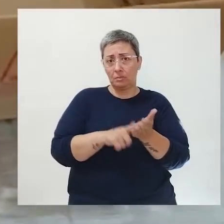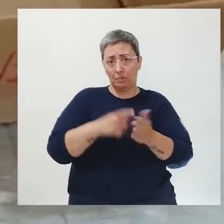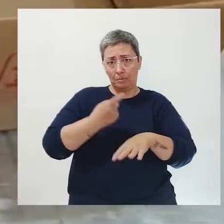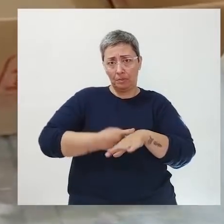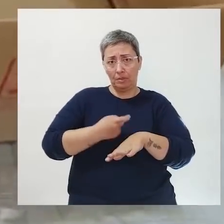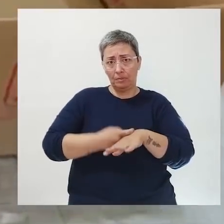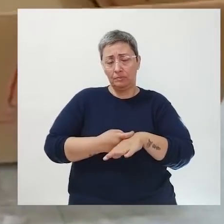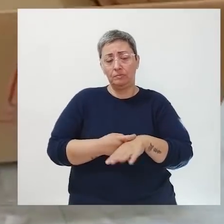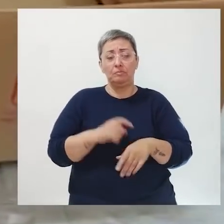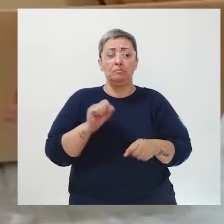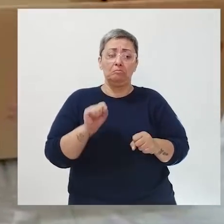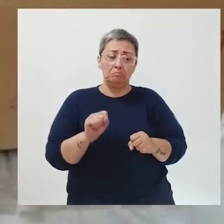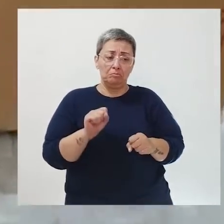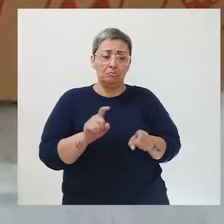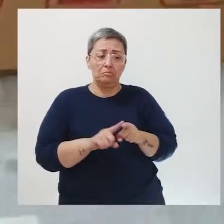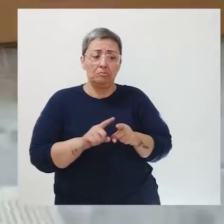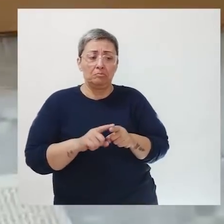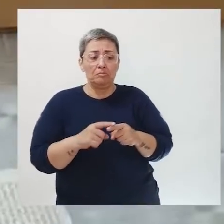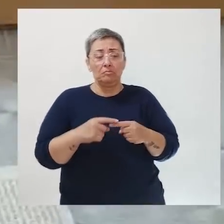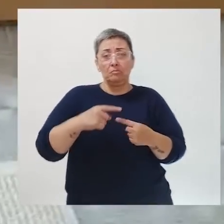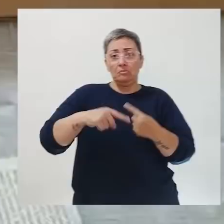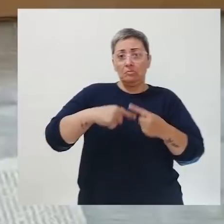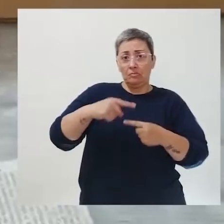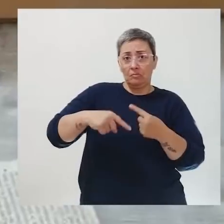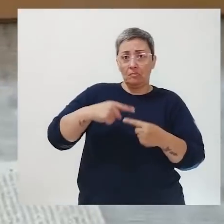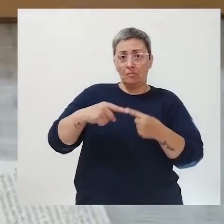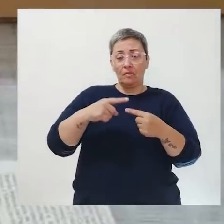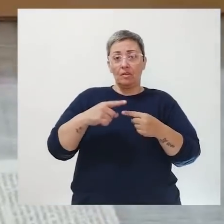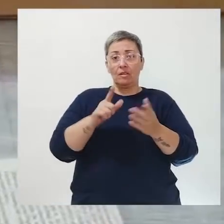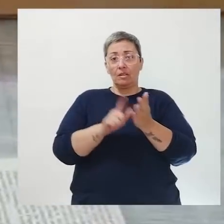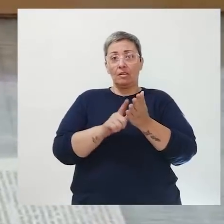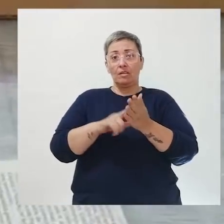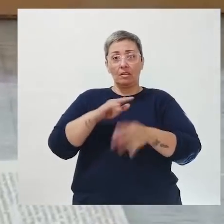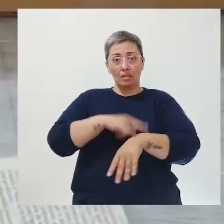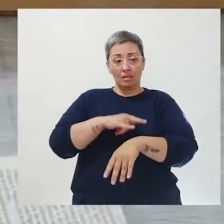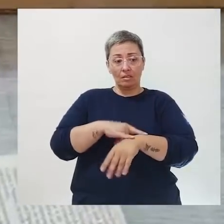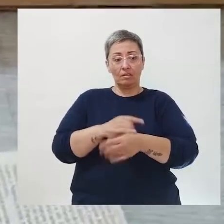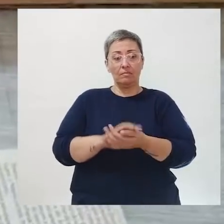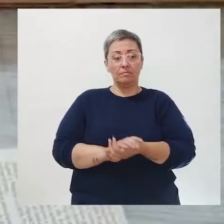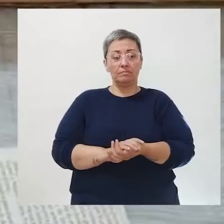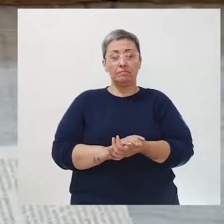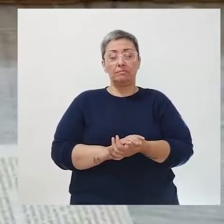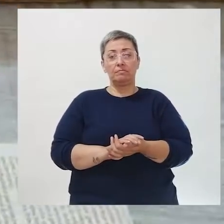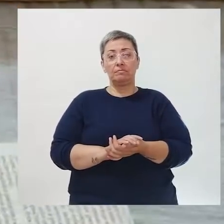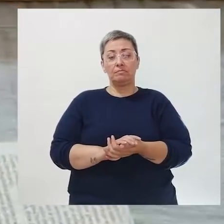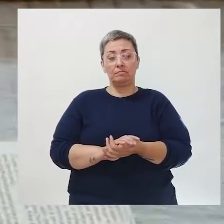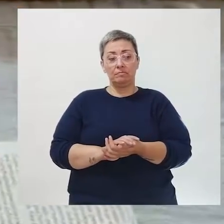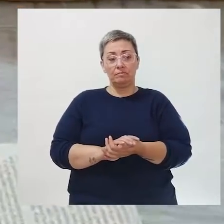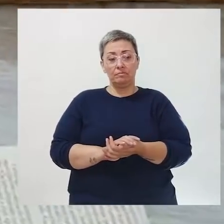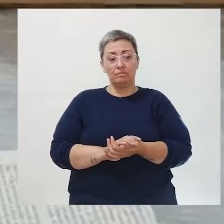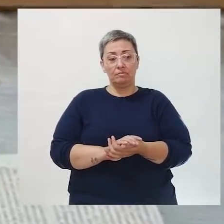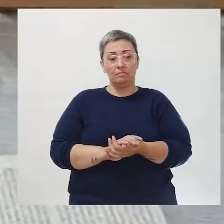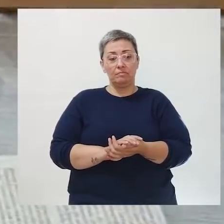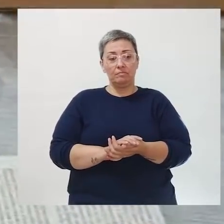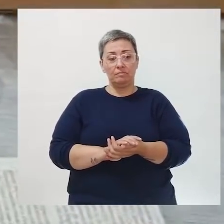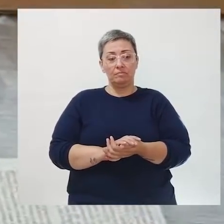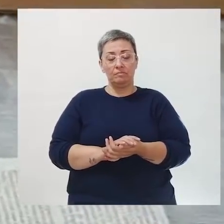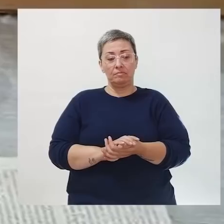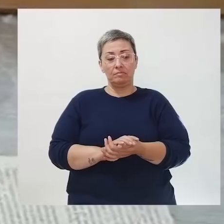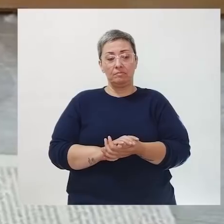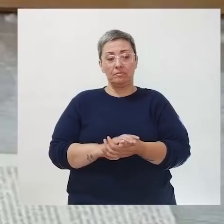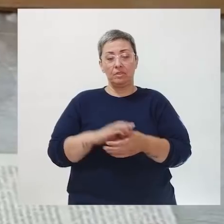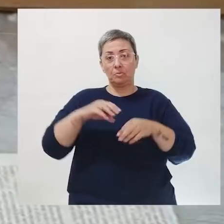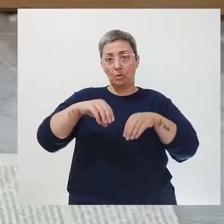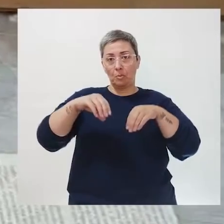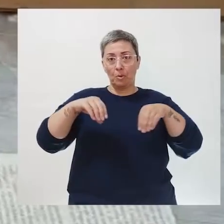papelão, vocês podem utilizar rolinho de papel higiênico, né? Pode